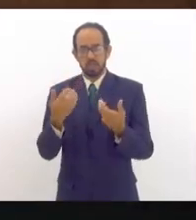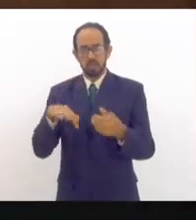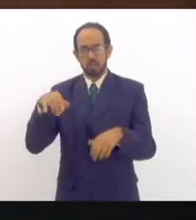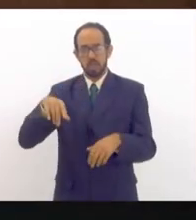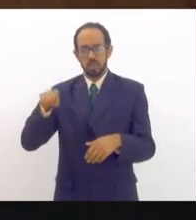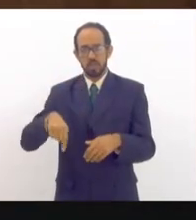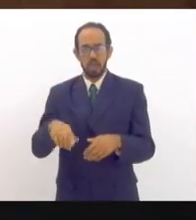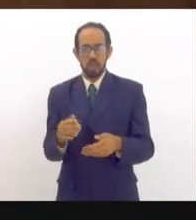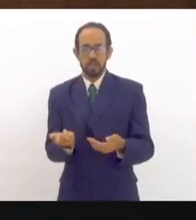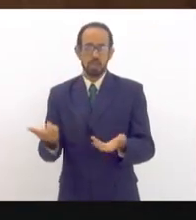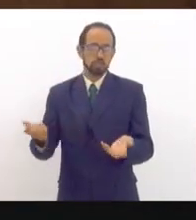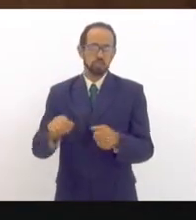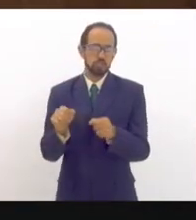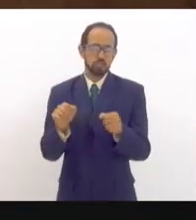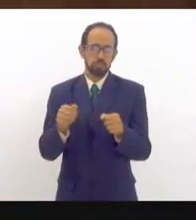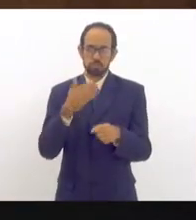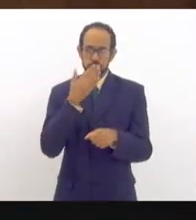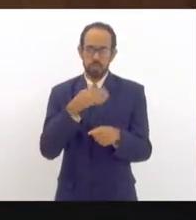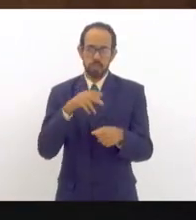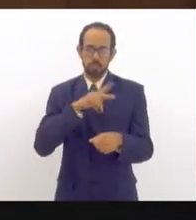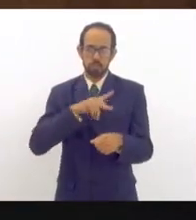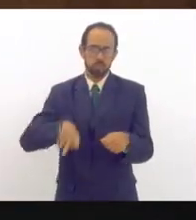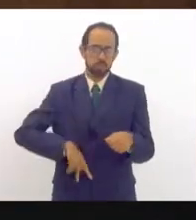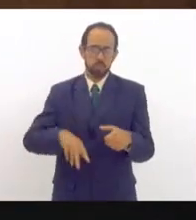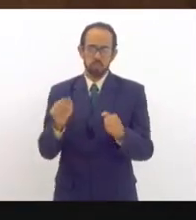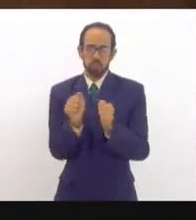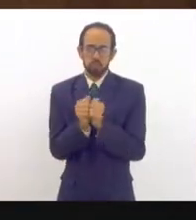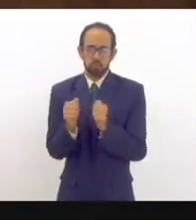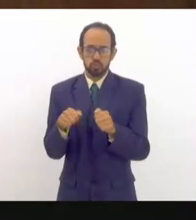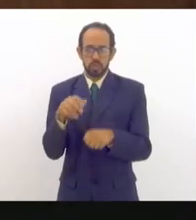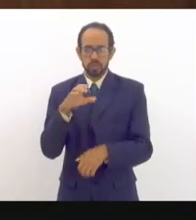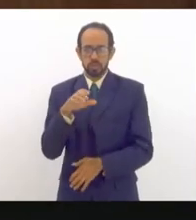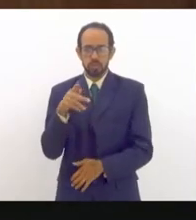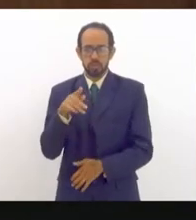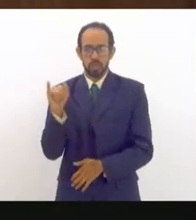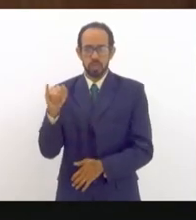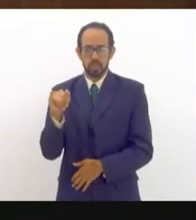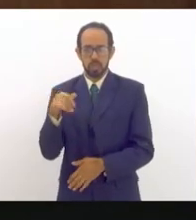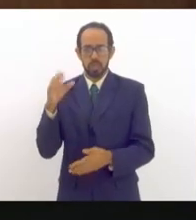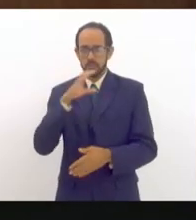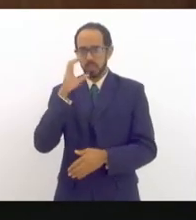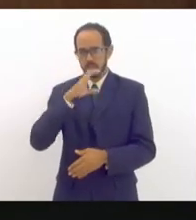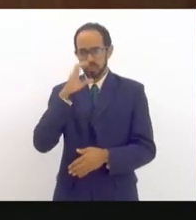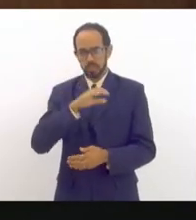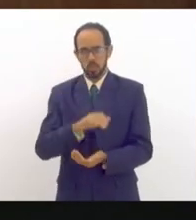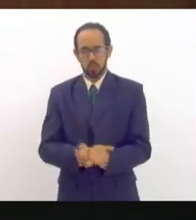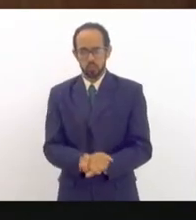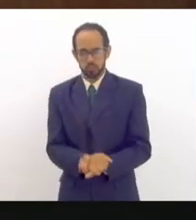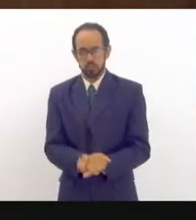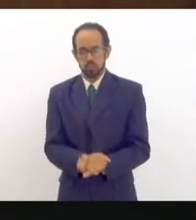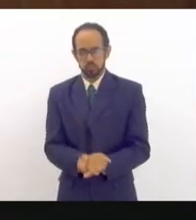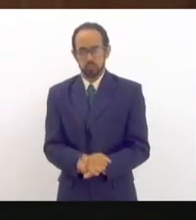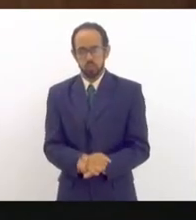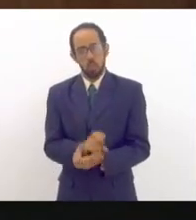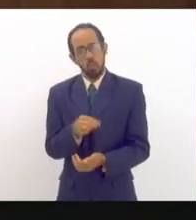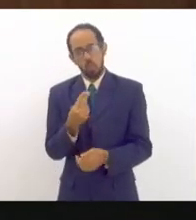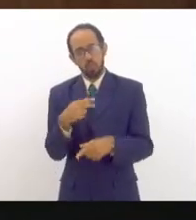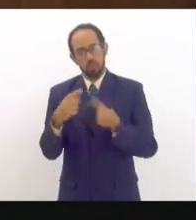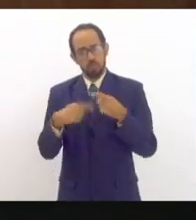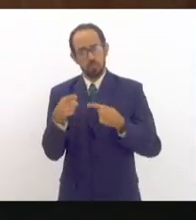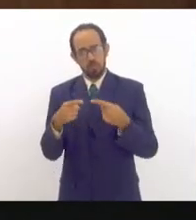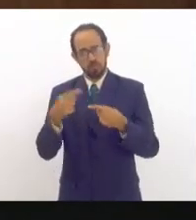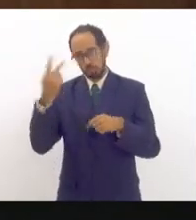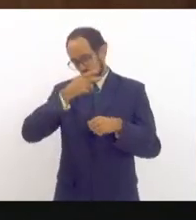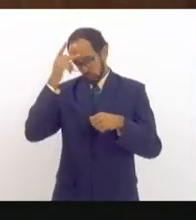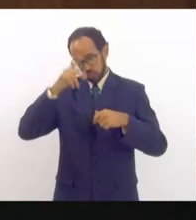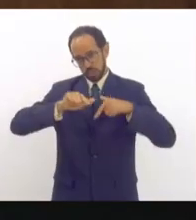a cobrança aqui junto ao presidente e essa sequência implementada emergencialmente porque senão daqui a pouquinho o cara que trabalha